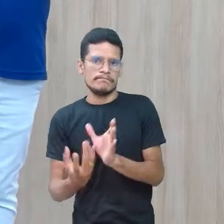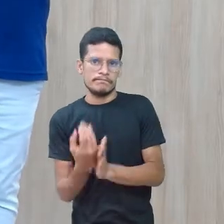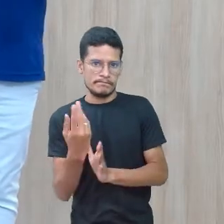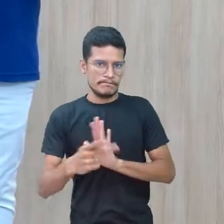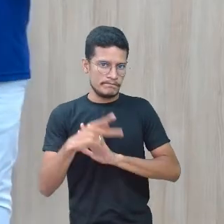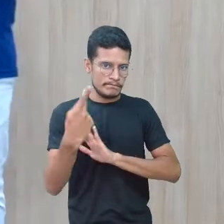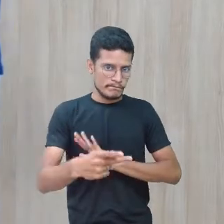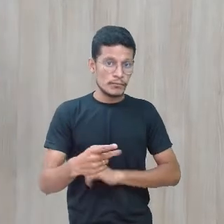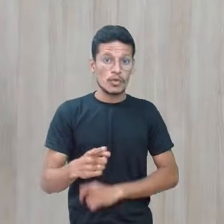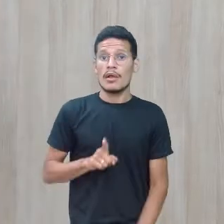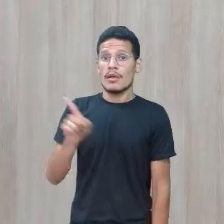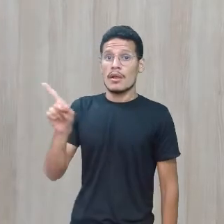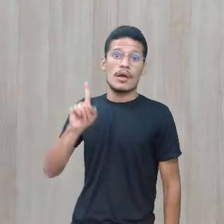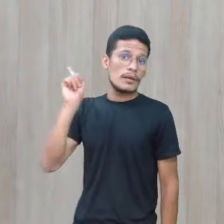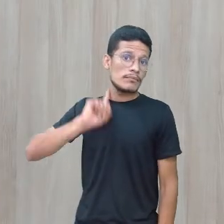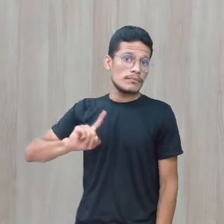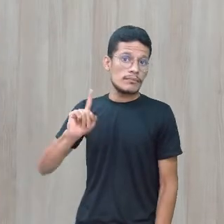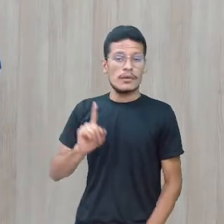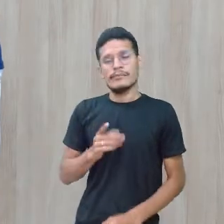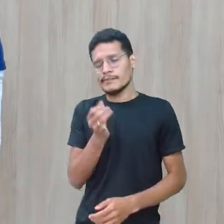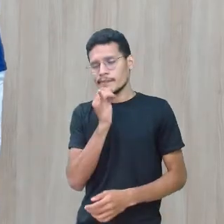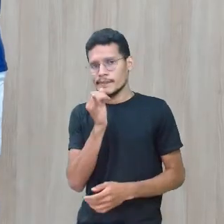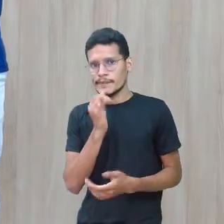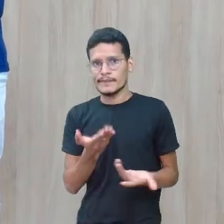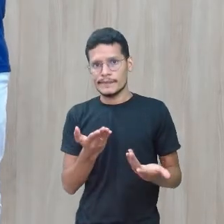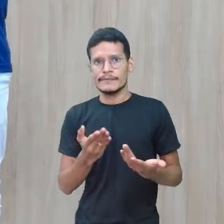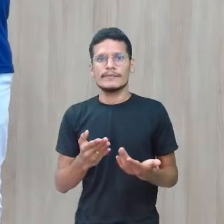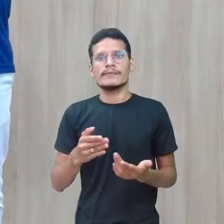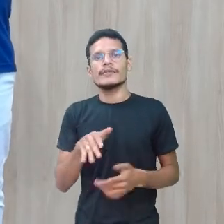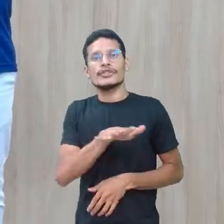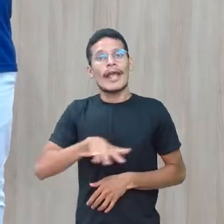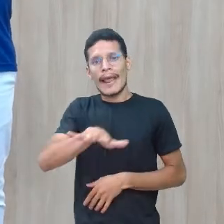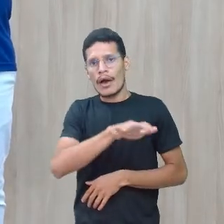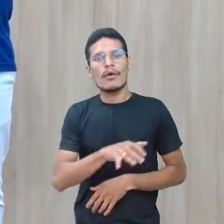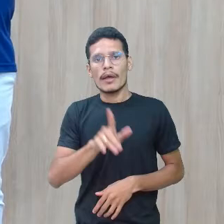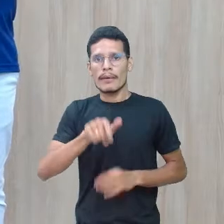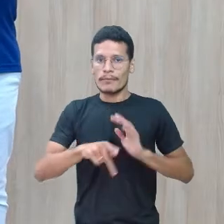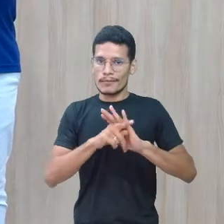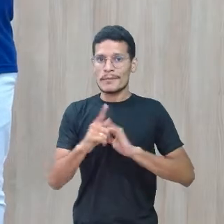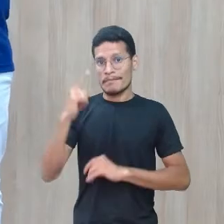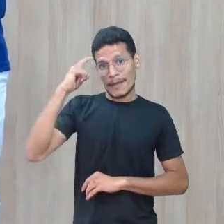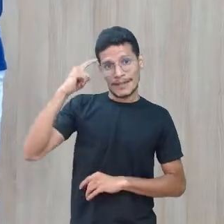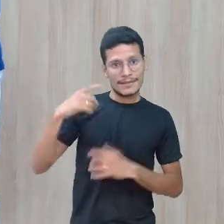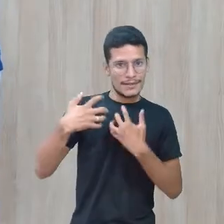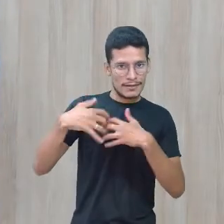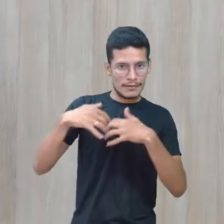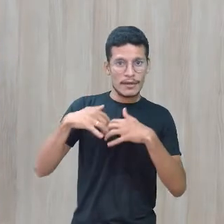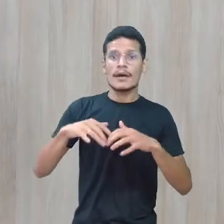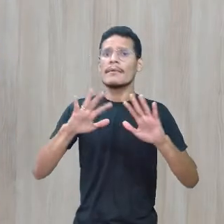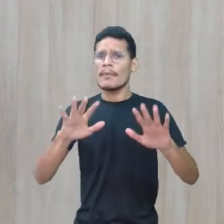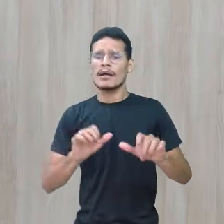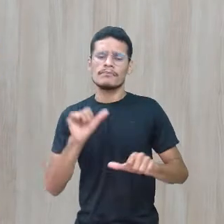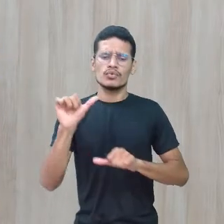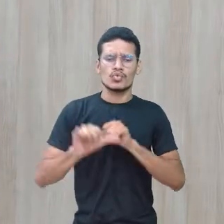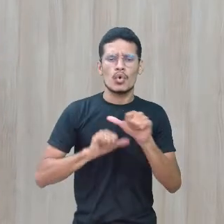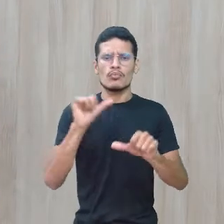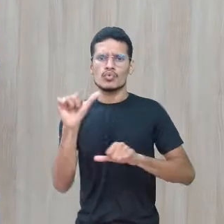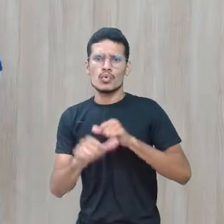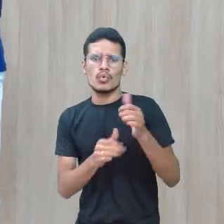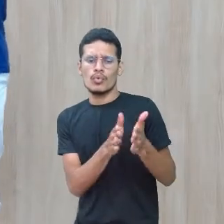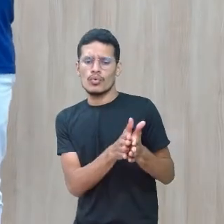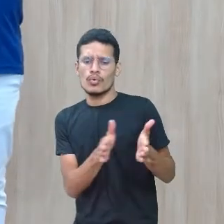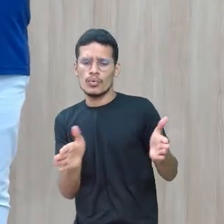Em linhas gerais, né, mais ou menos isso, né, que eles pensavam. Porém, essas ideias, né, elas foram sofrendo alterações ao longo do